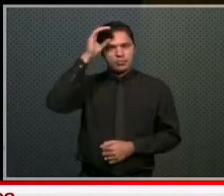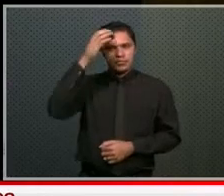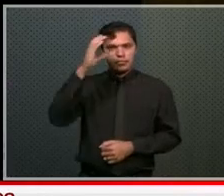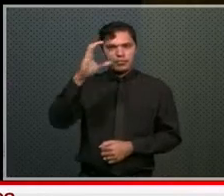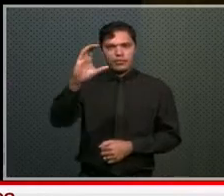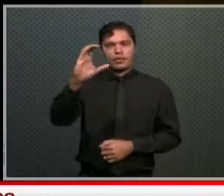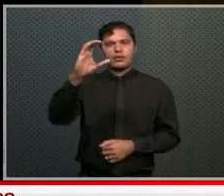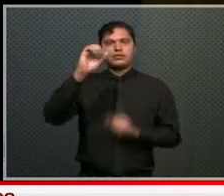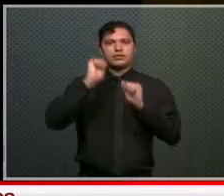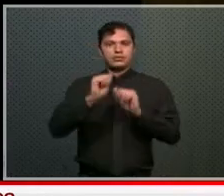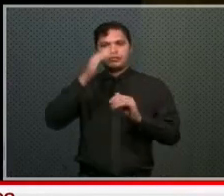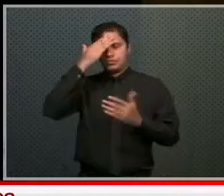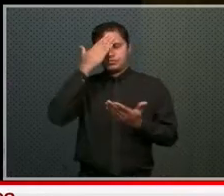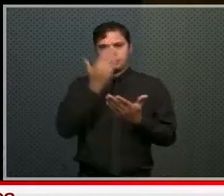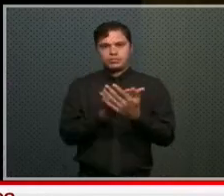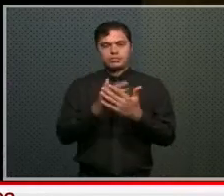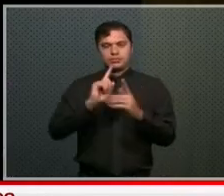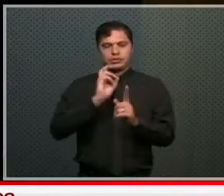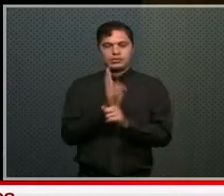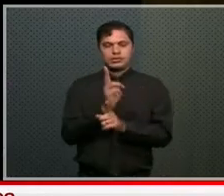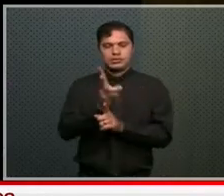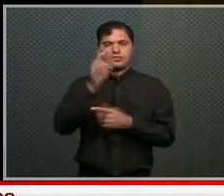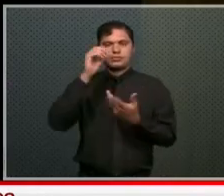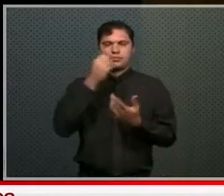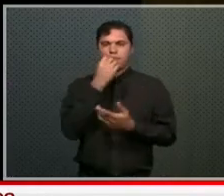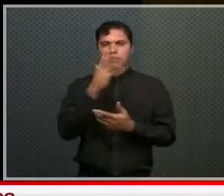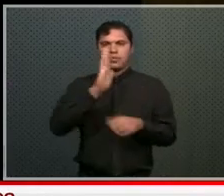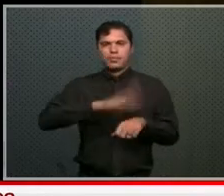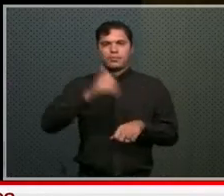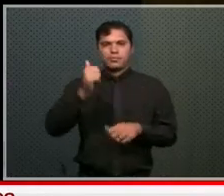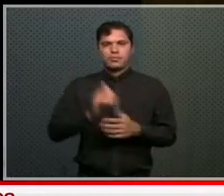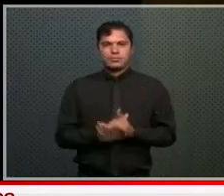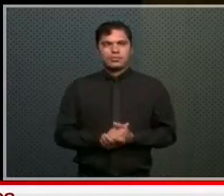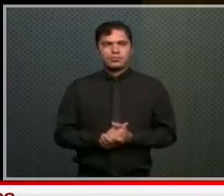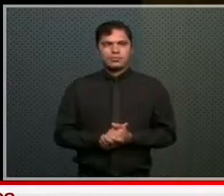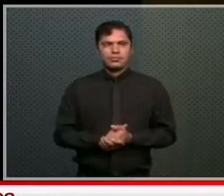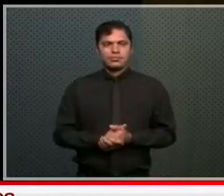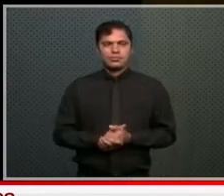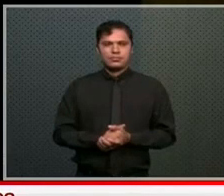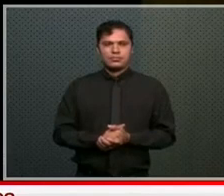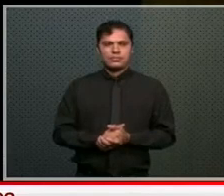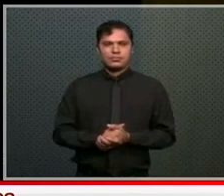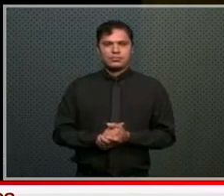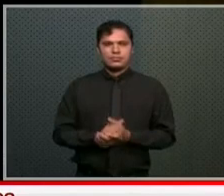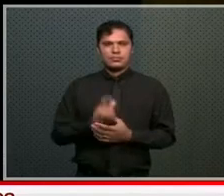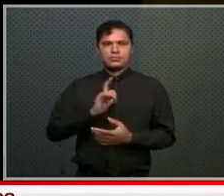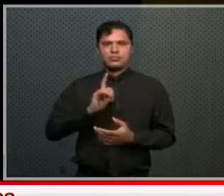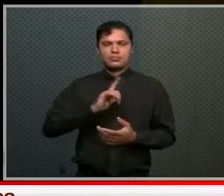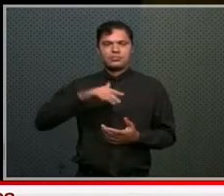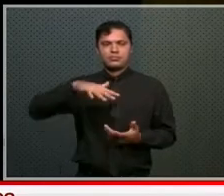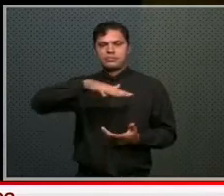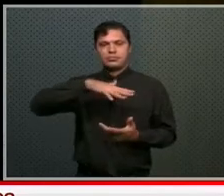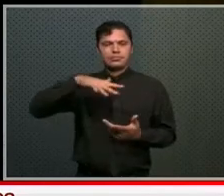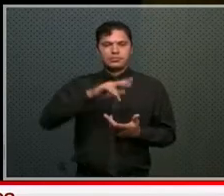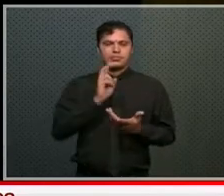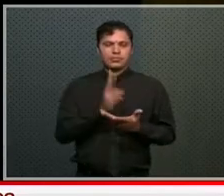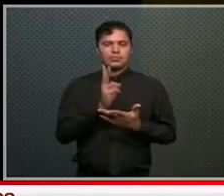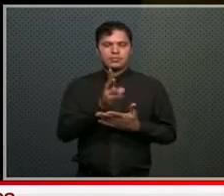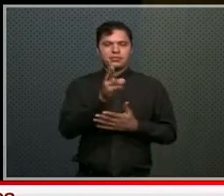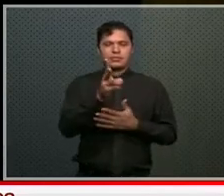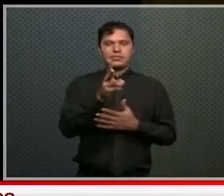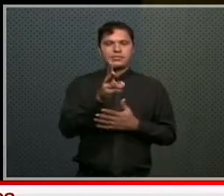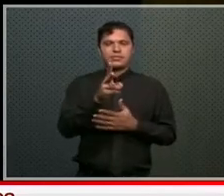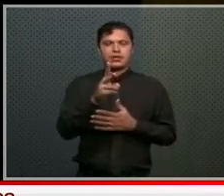acredita que elas serão sempre mais certeiras e por isso eu fico muito feliz em tê-lo conosco nessa manhã assim como